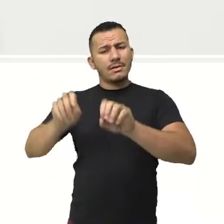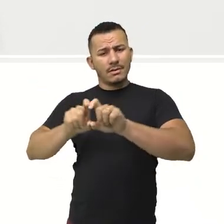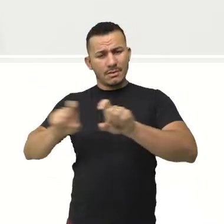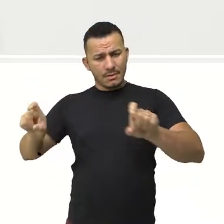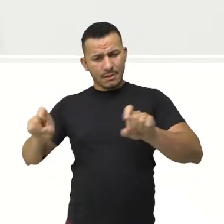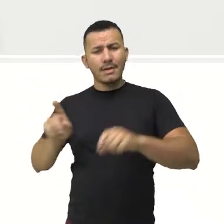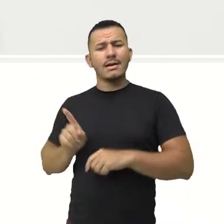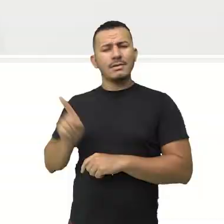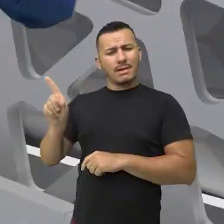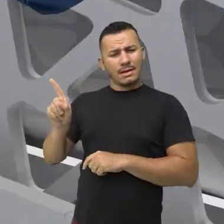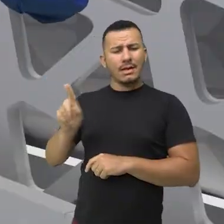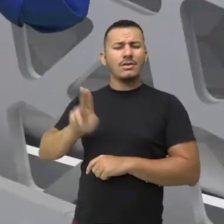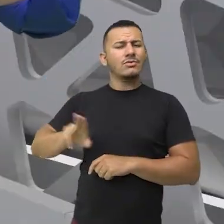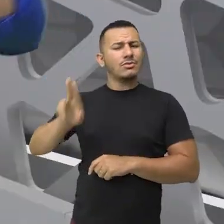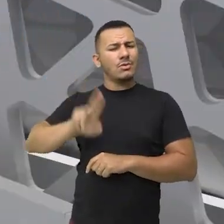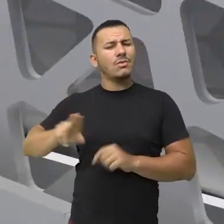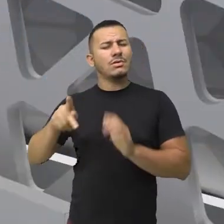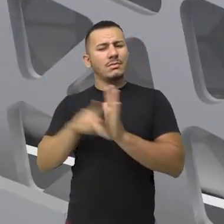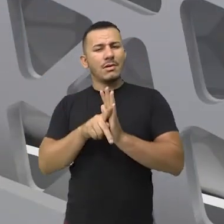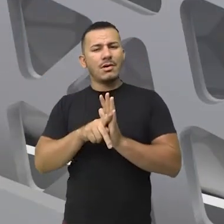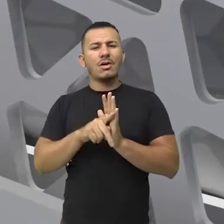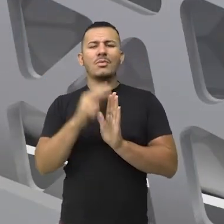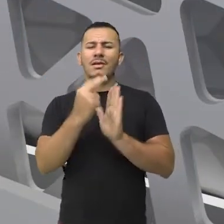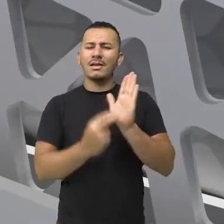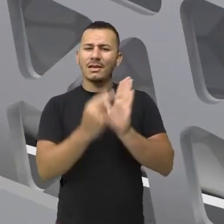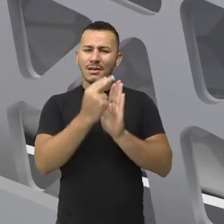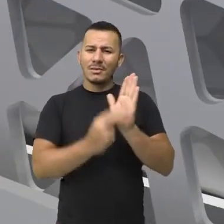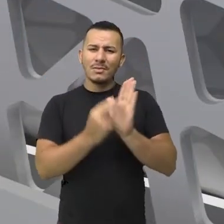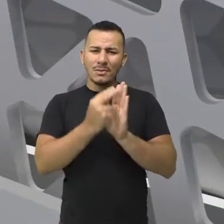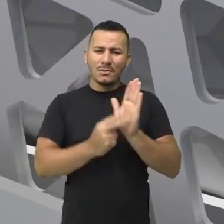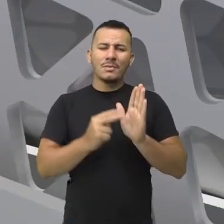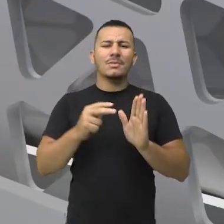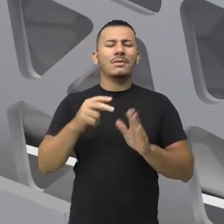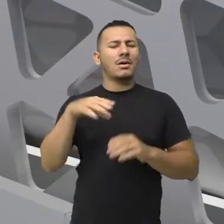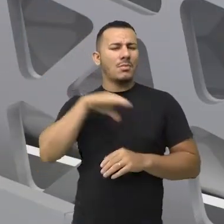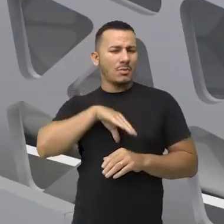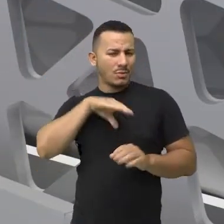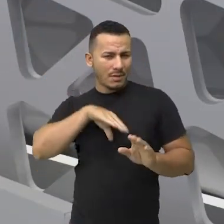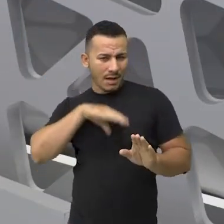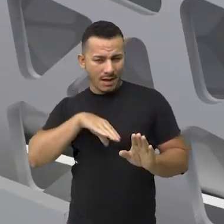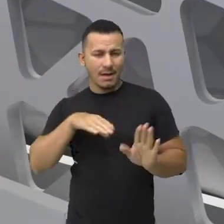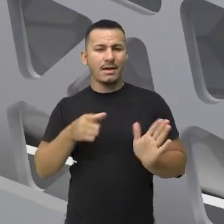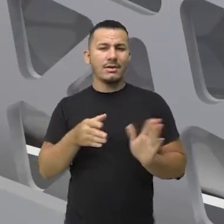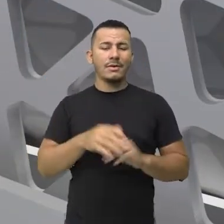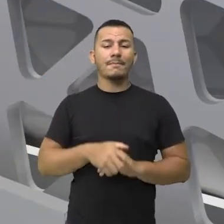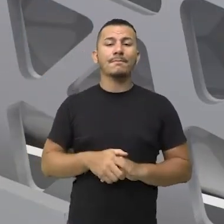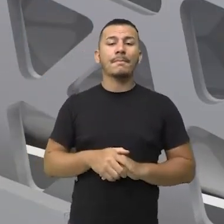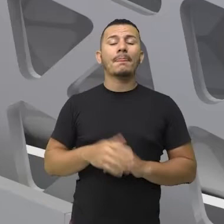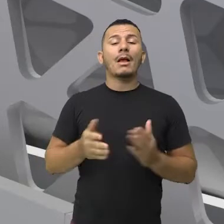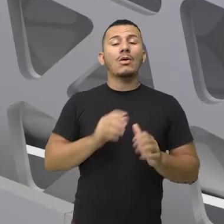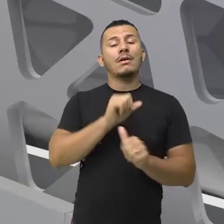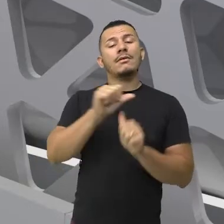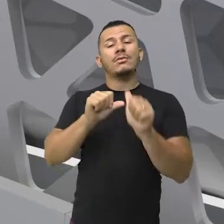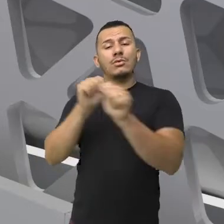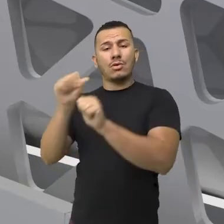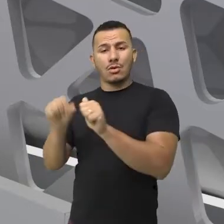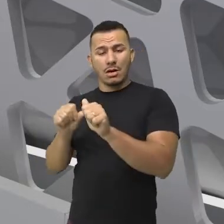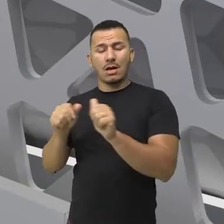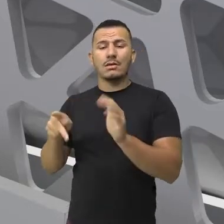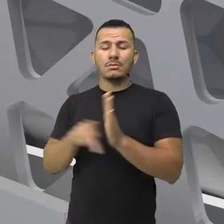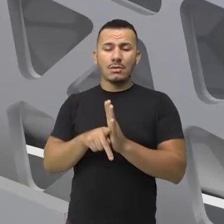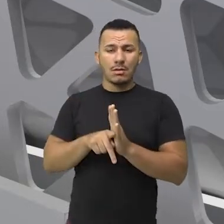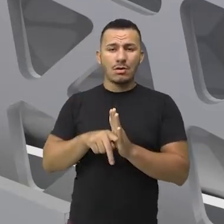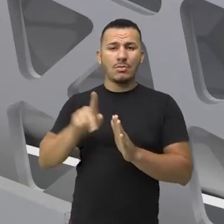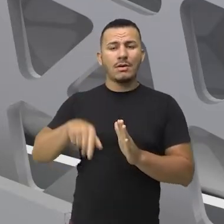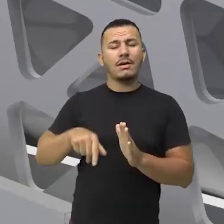exatamente através da nossa linguagem, que é o português, ali está em linguagem usual, e vamos transcodificar,